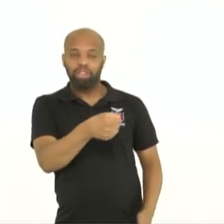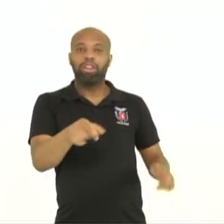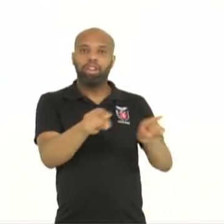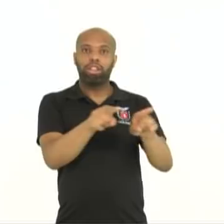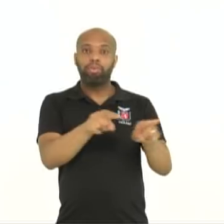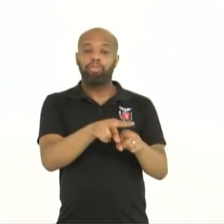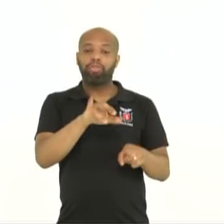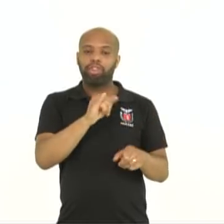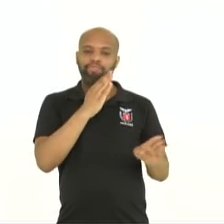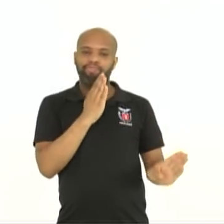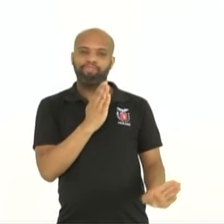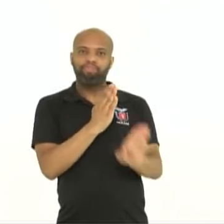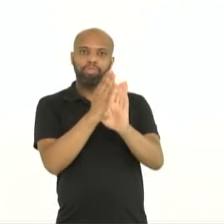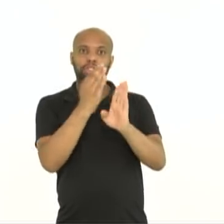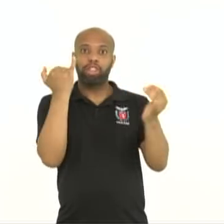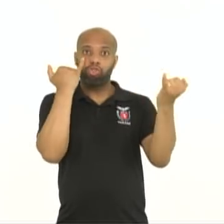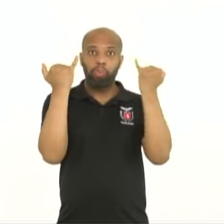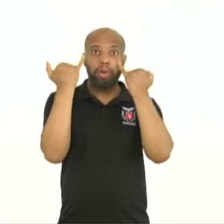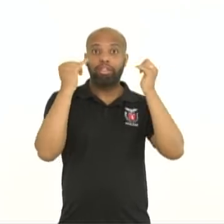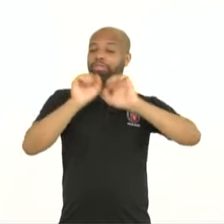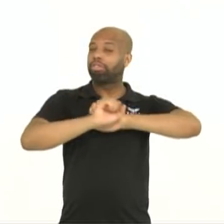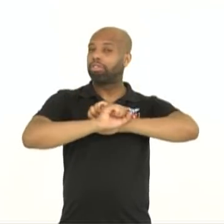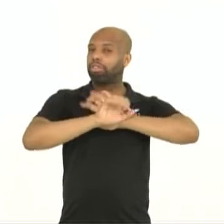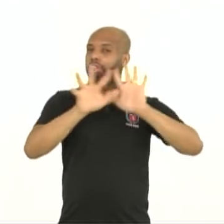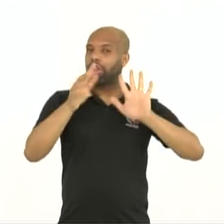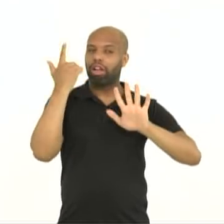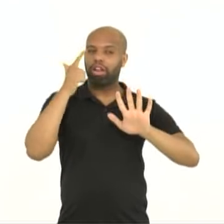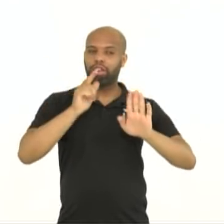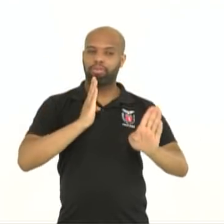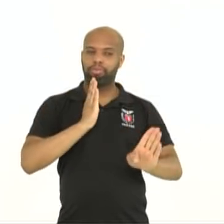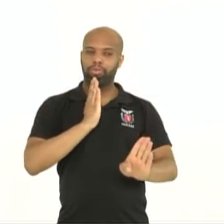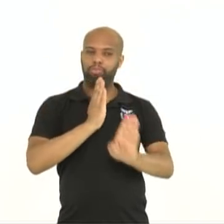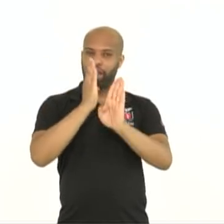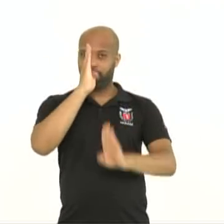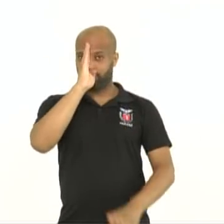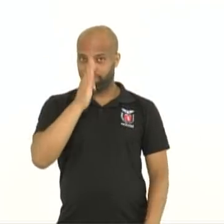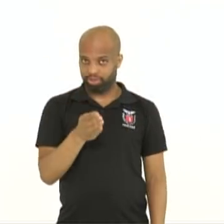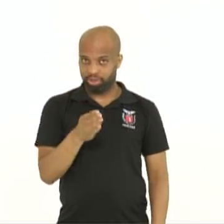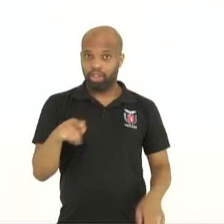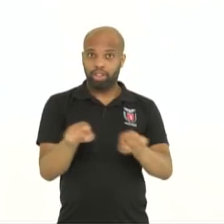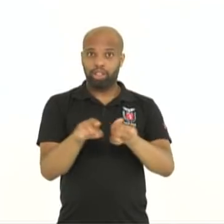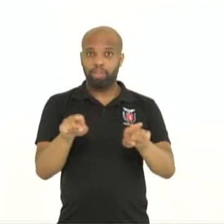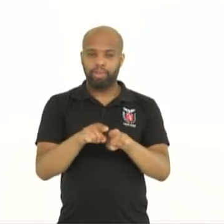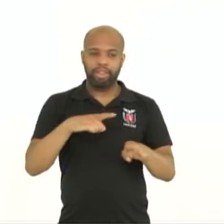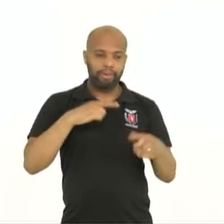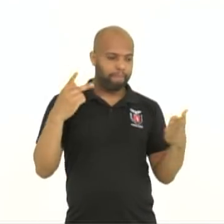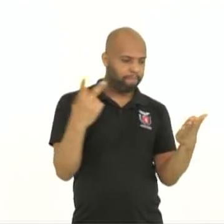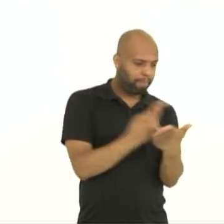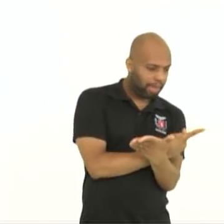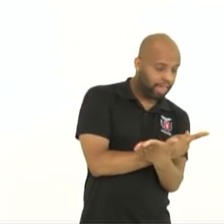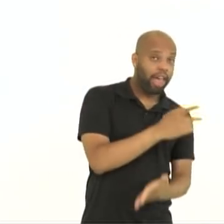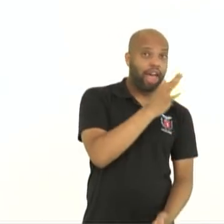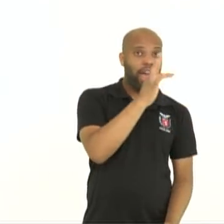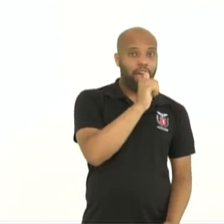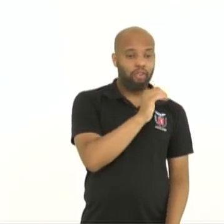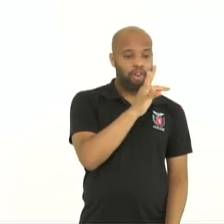identificar informações explícitas, aquelas de fácil localização, vamos distinguir um fato de